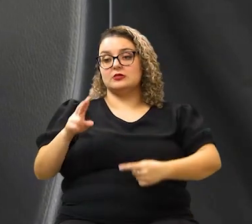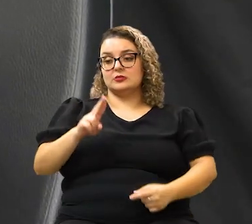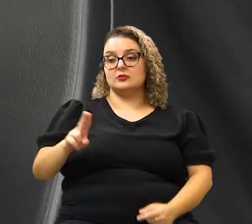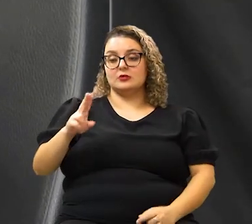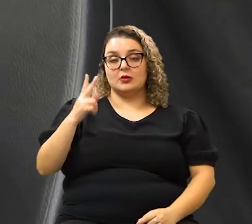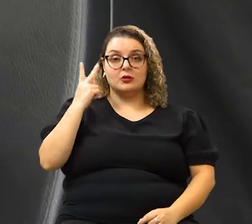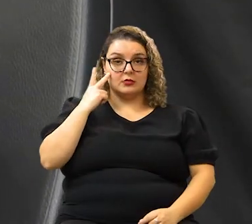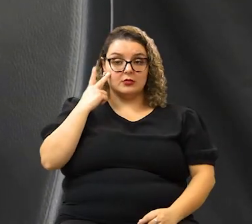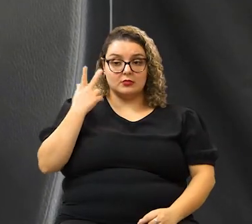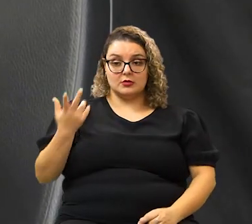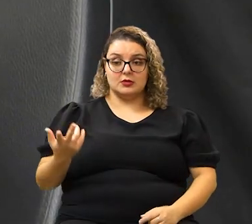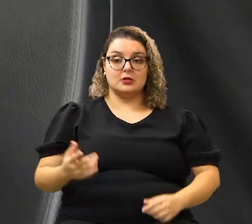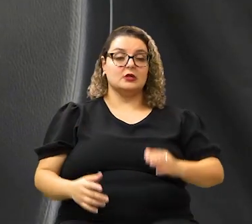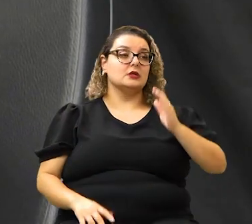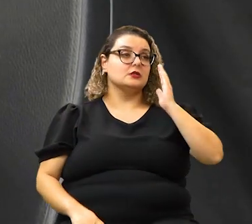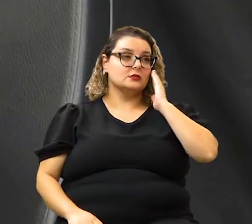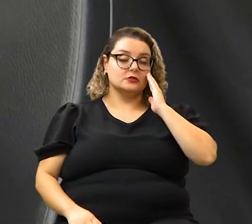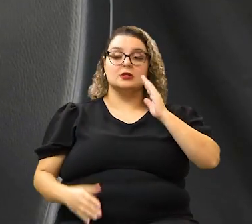greve